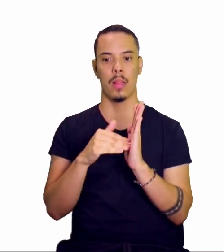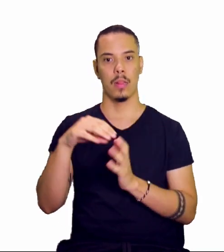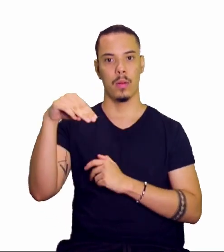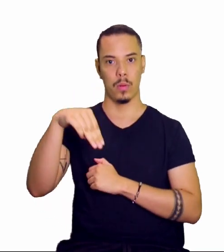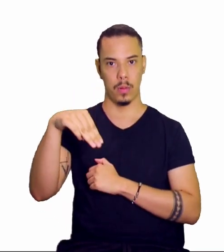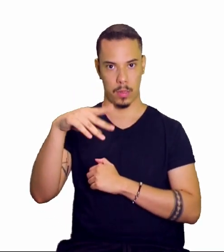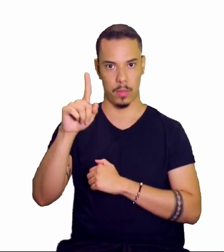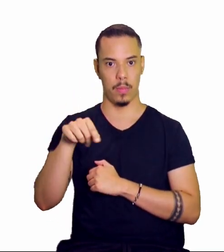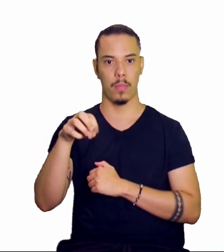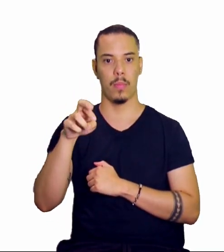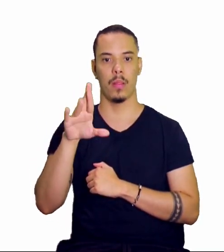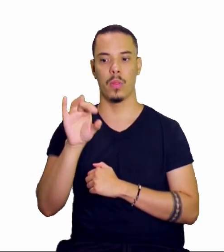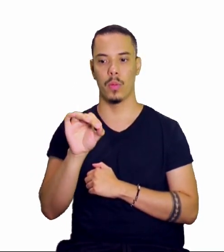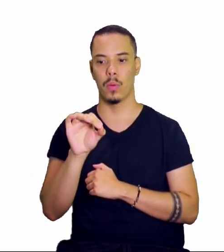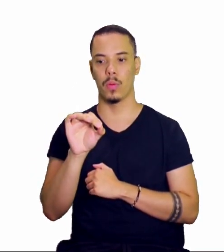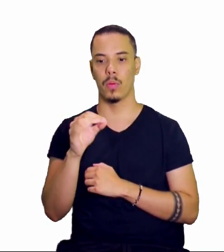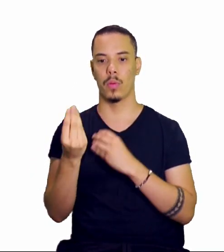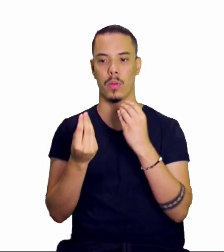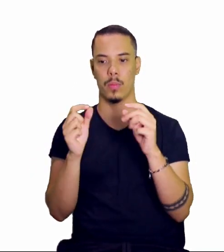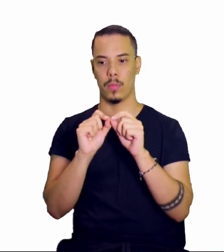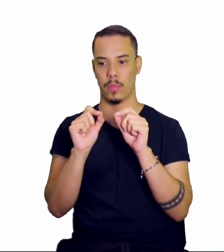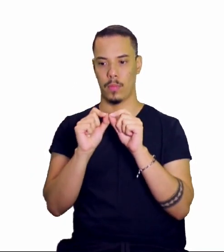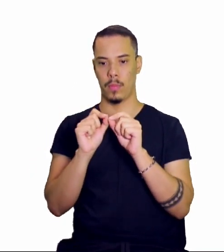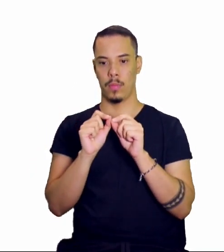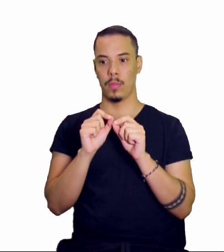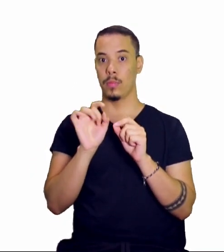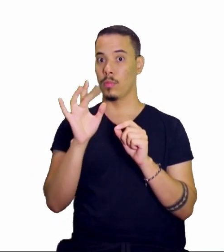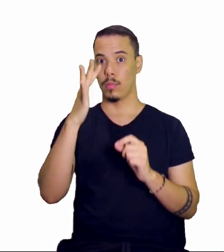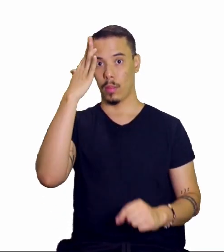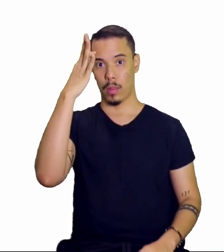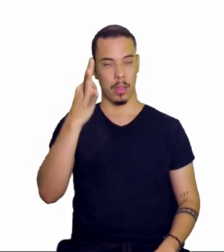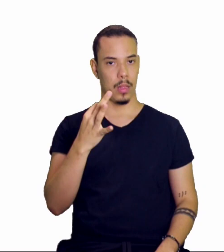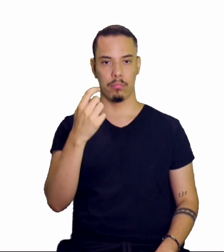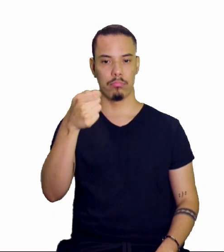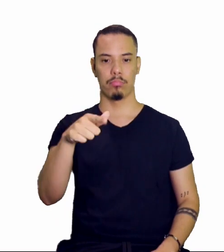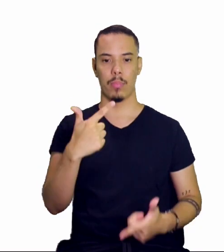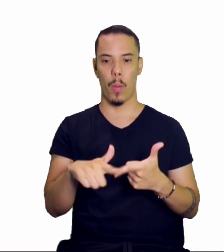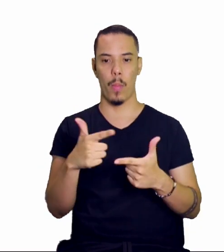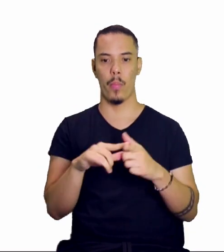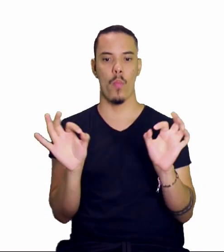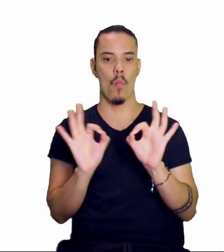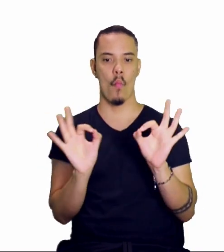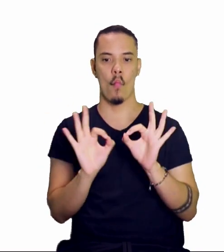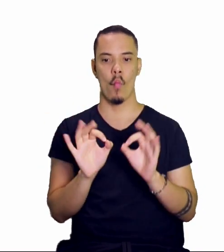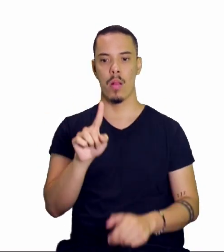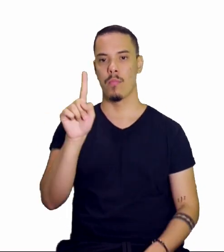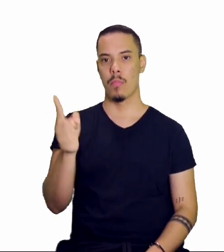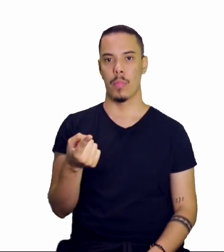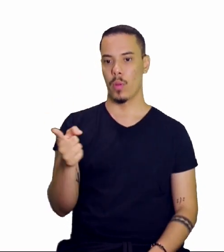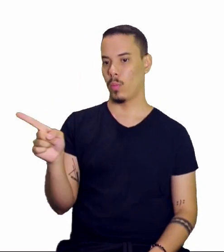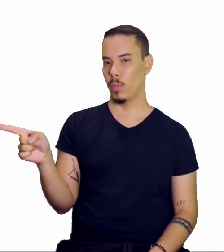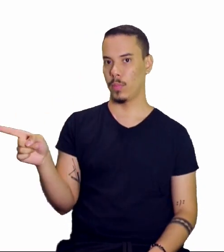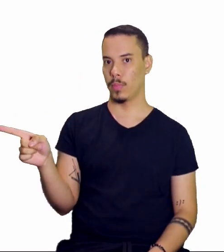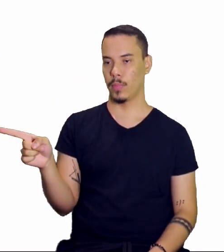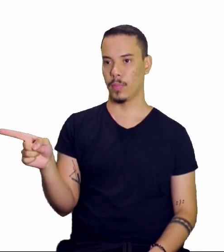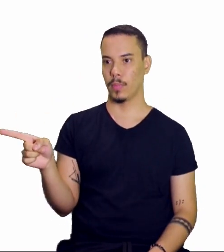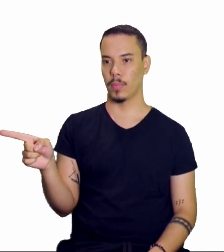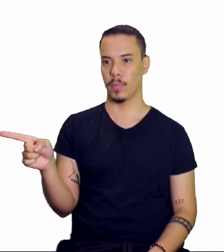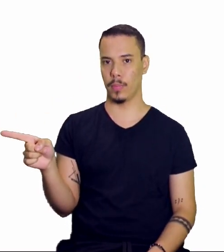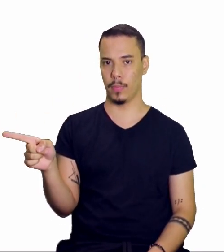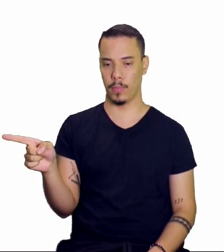que é o metro. É só... Pronto, lá. É só ler agora, não tem mais problema nenhum. 1000. Ó, 10...